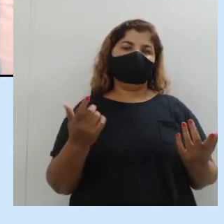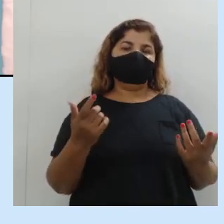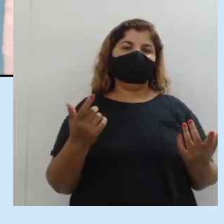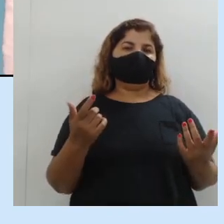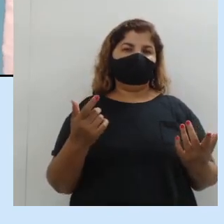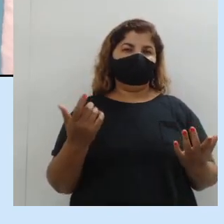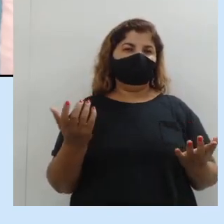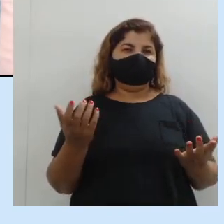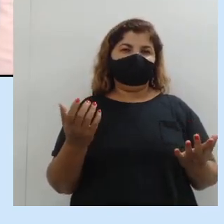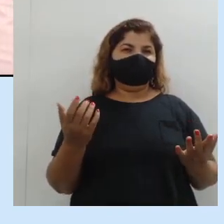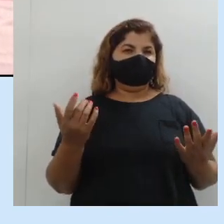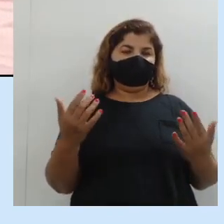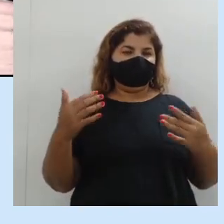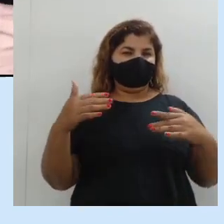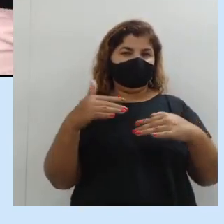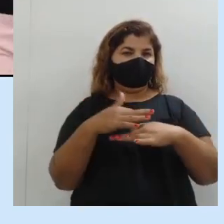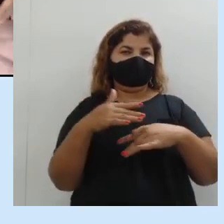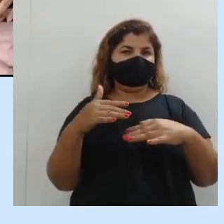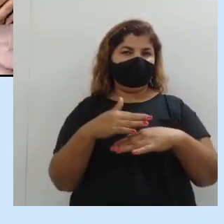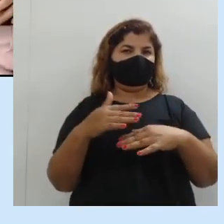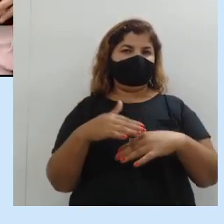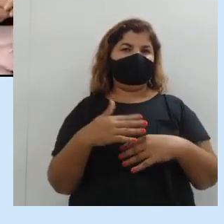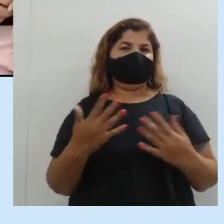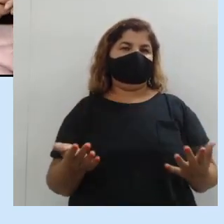subúrbios, tá? Os subúrbios.